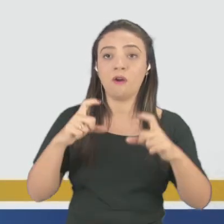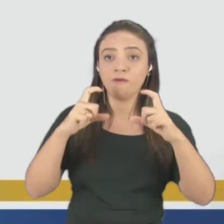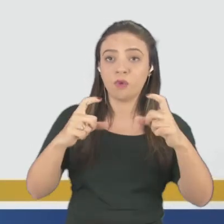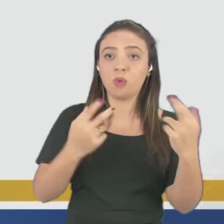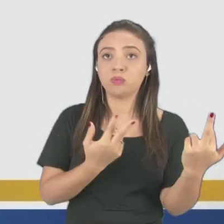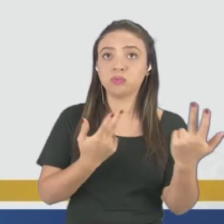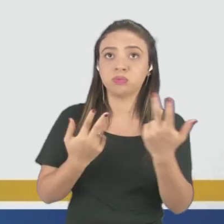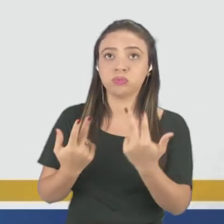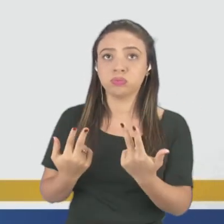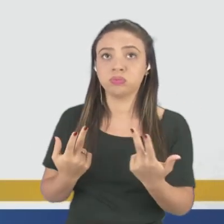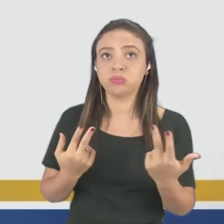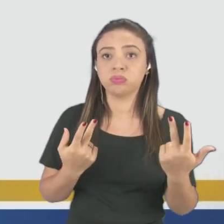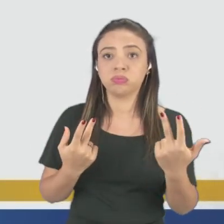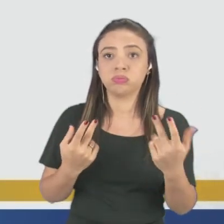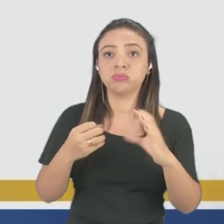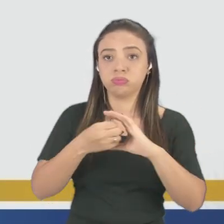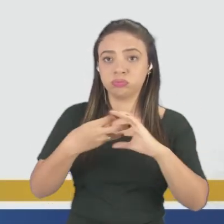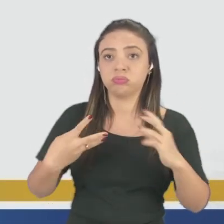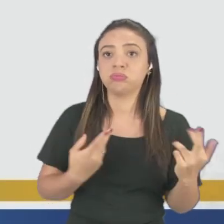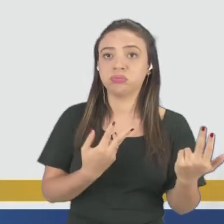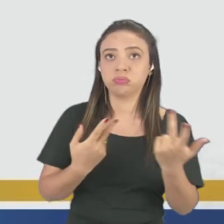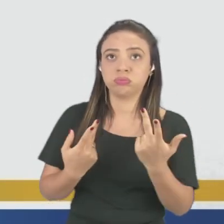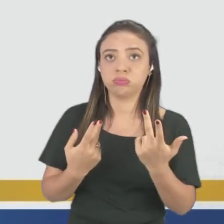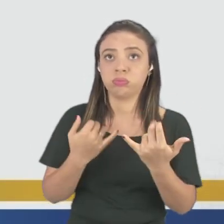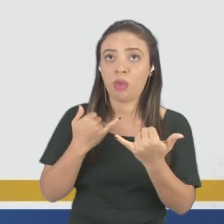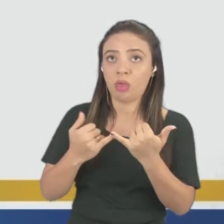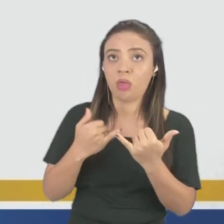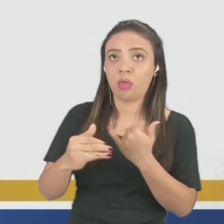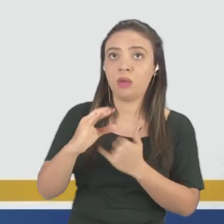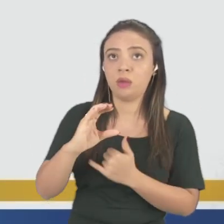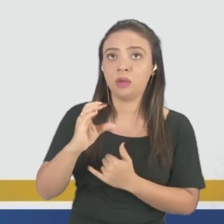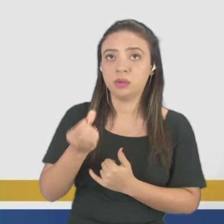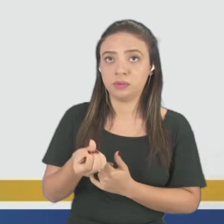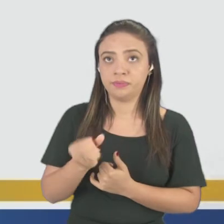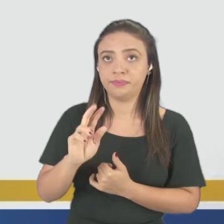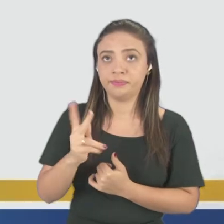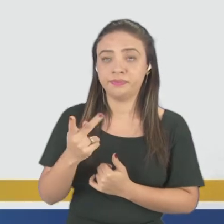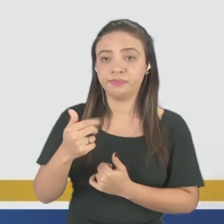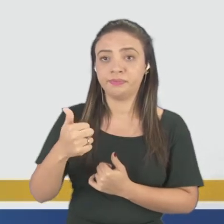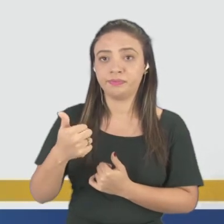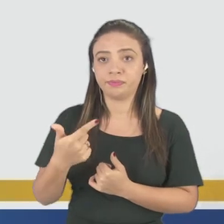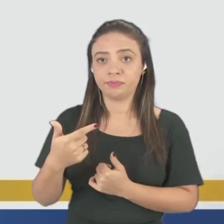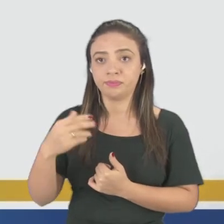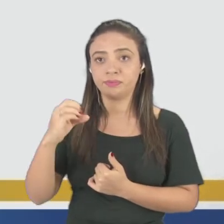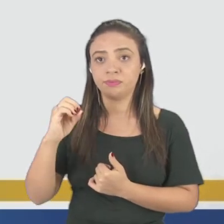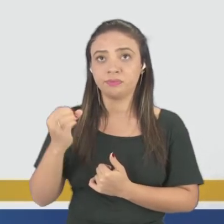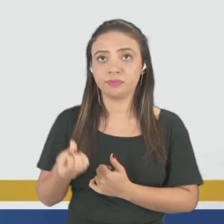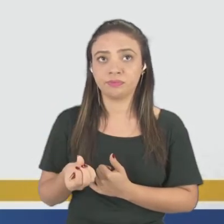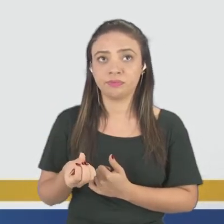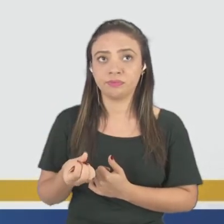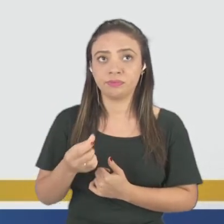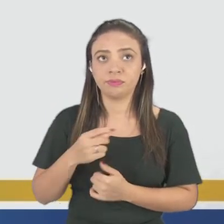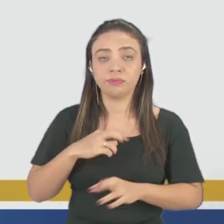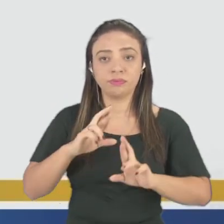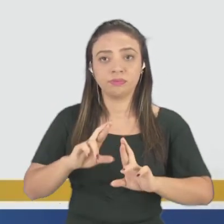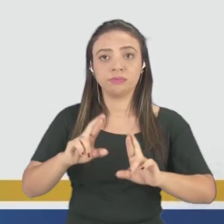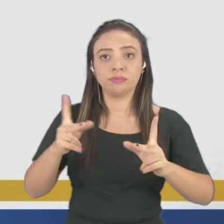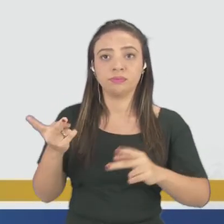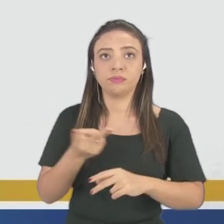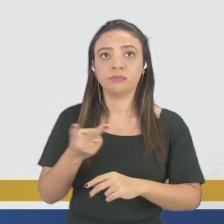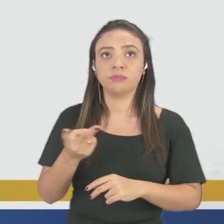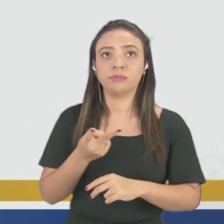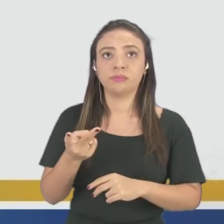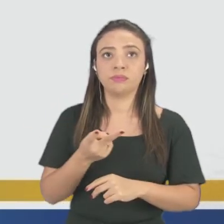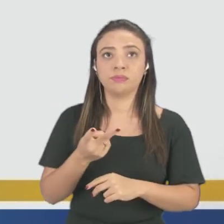molecular E aí uma característica semelhante elas possuem a mesma fórmula molecular a diferença entre as duas